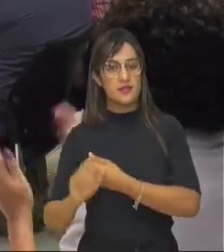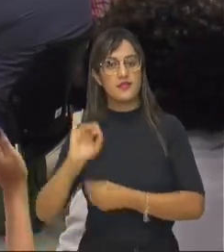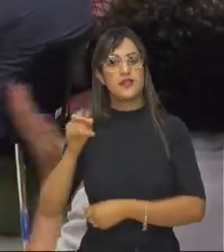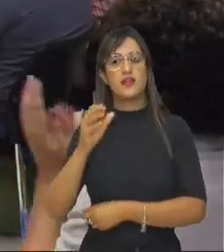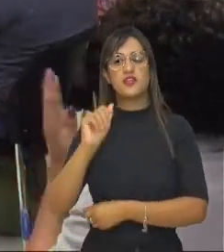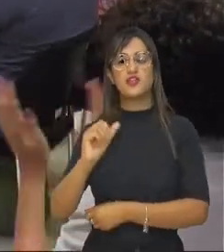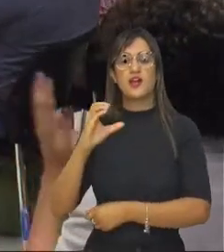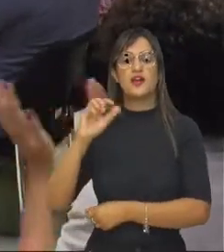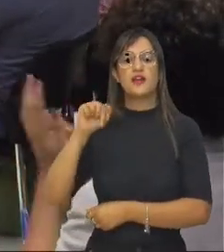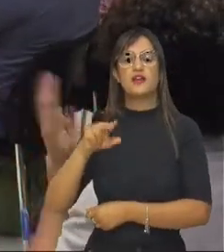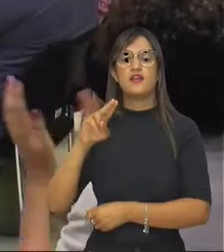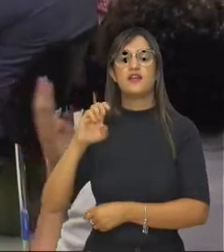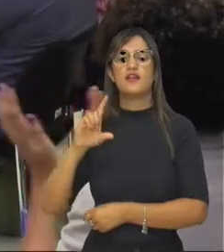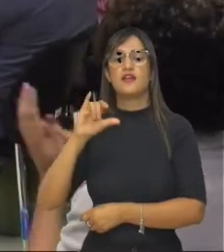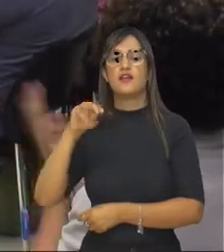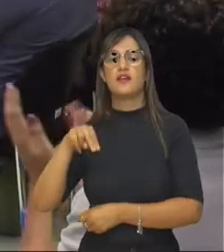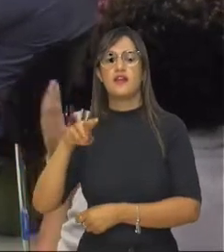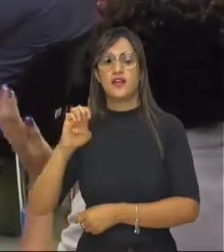de Jesus.